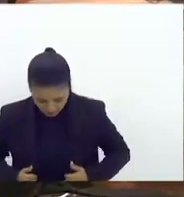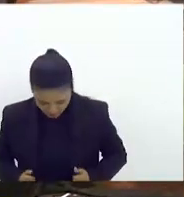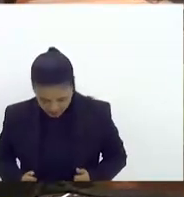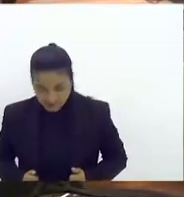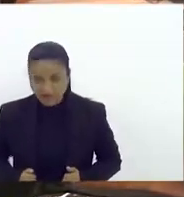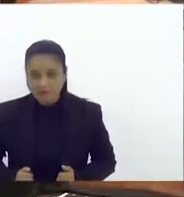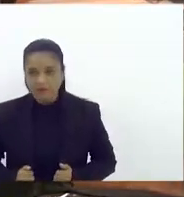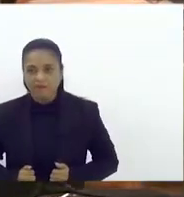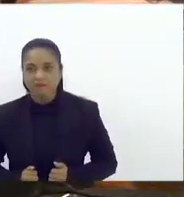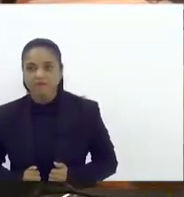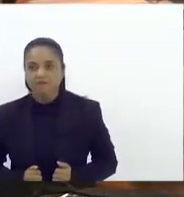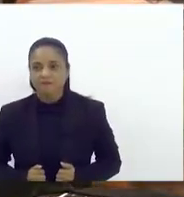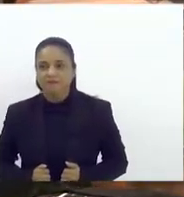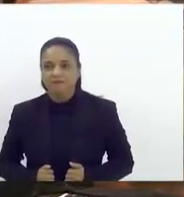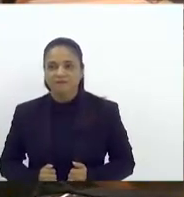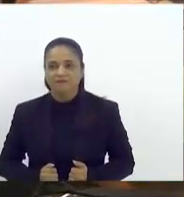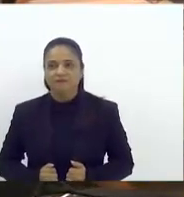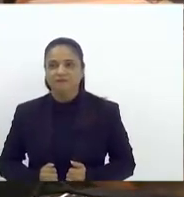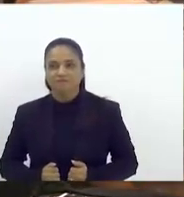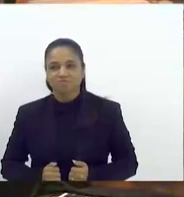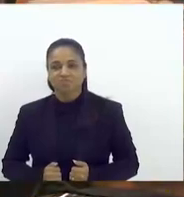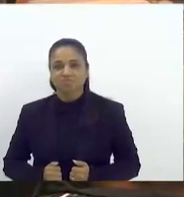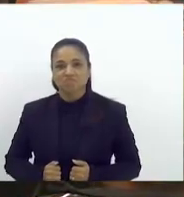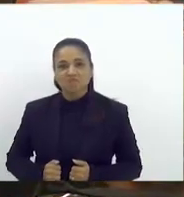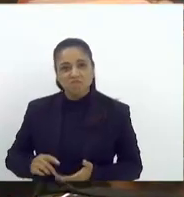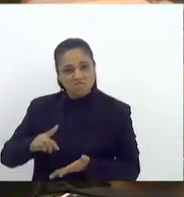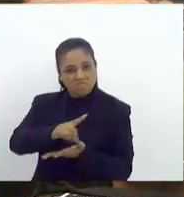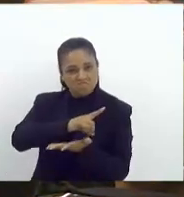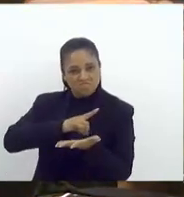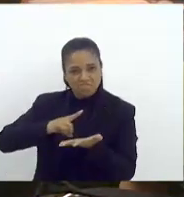todo mundo vai querer esse vinil né não